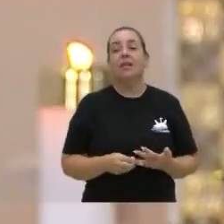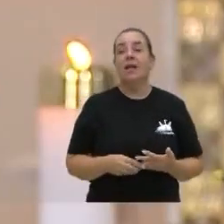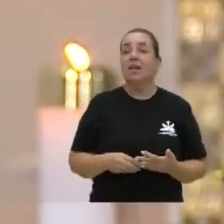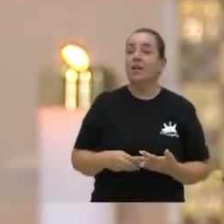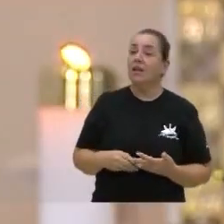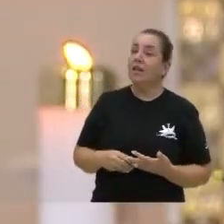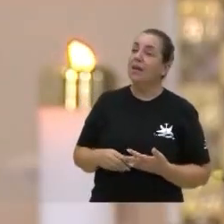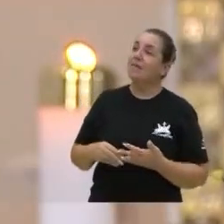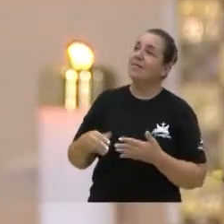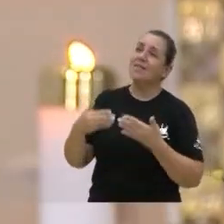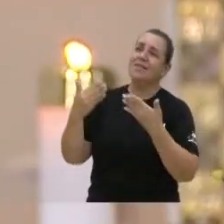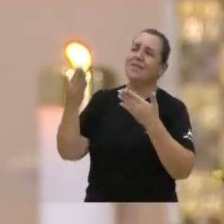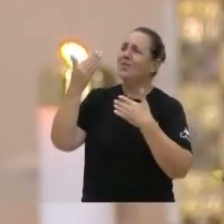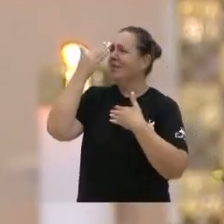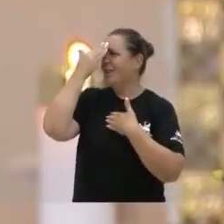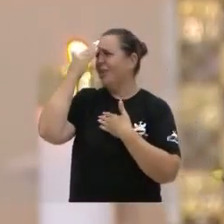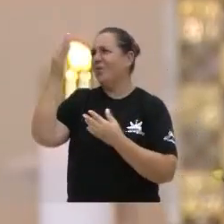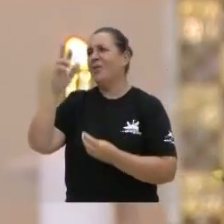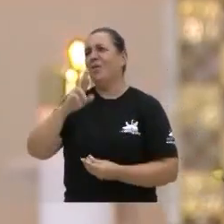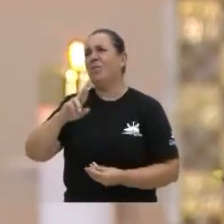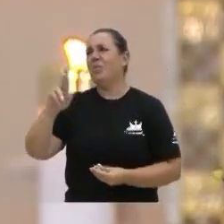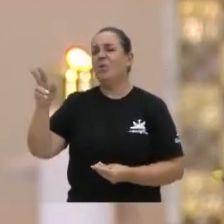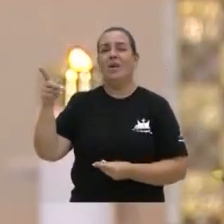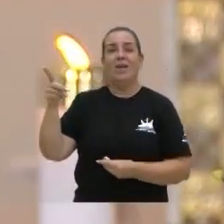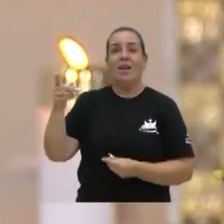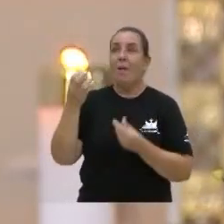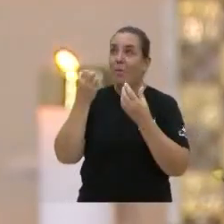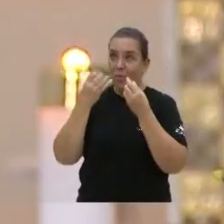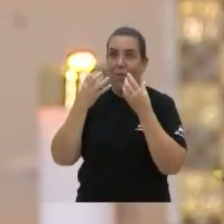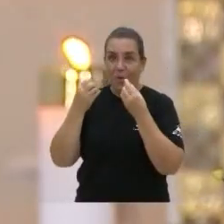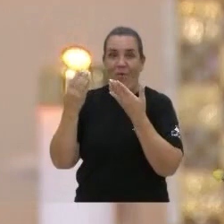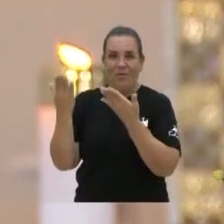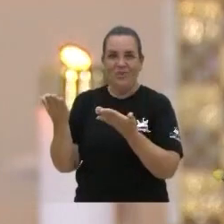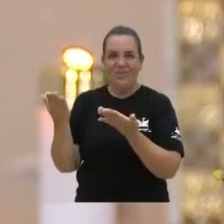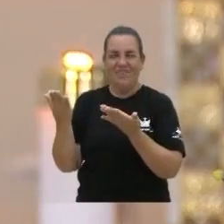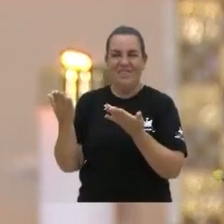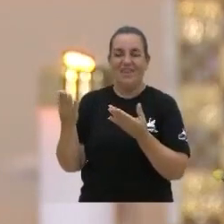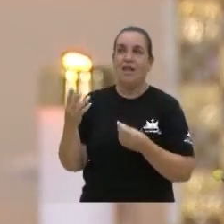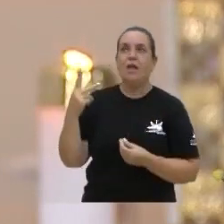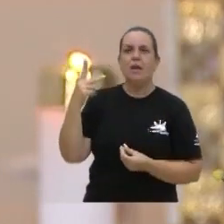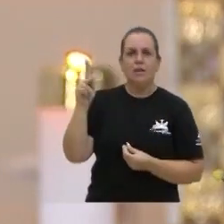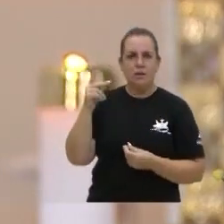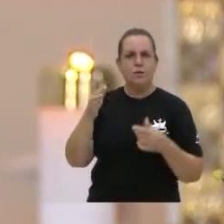exultemos. Dai graças ao Senhor porque Ele é bom,